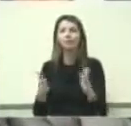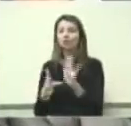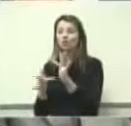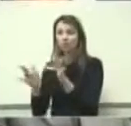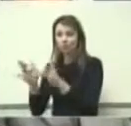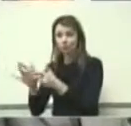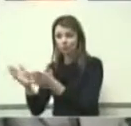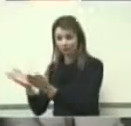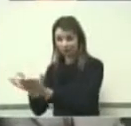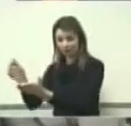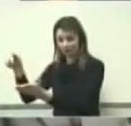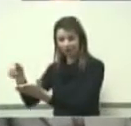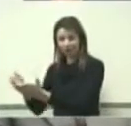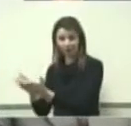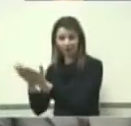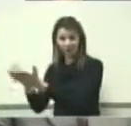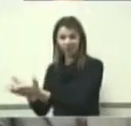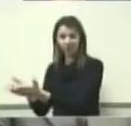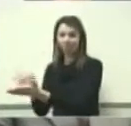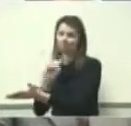estava no barco